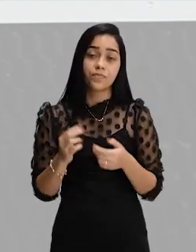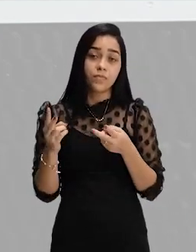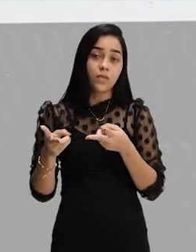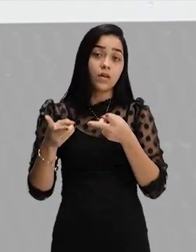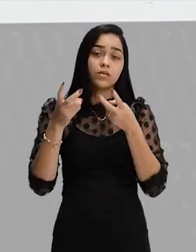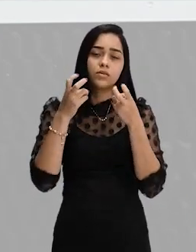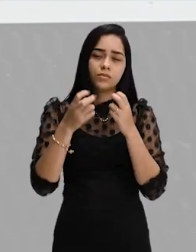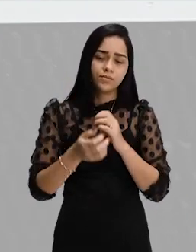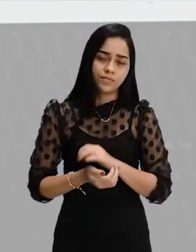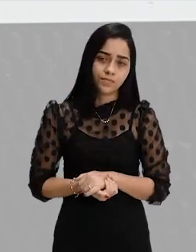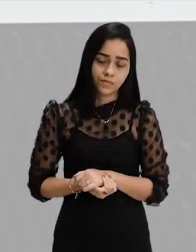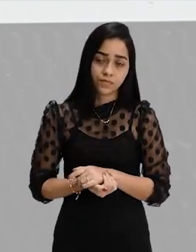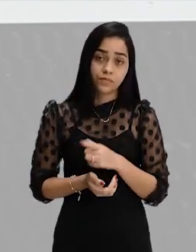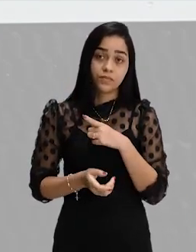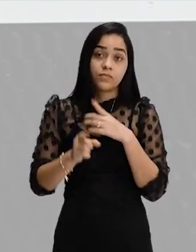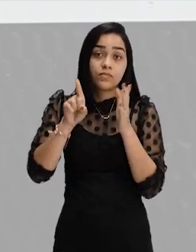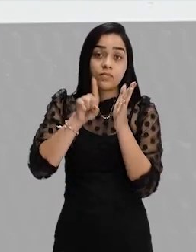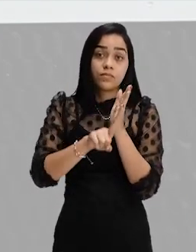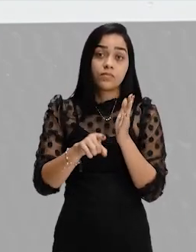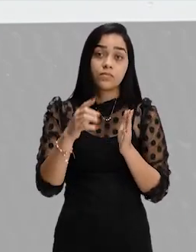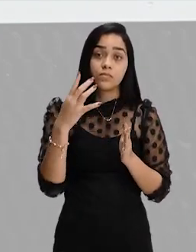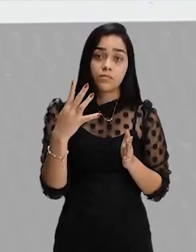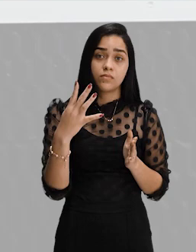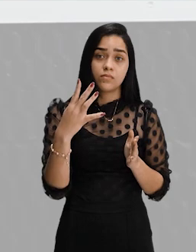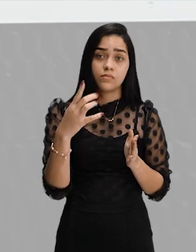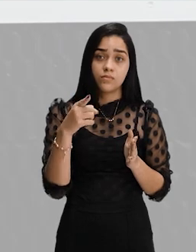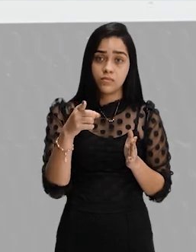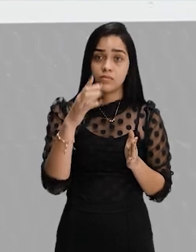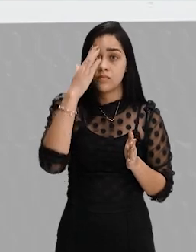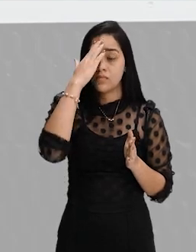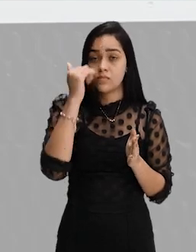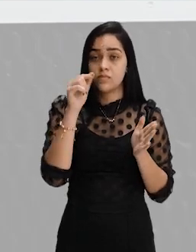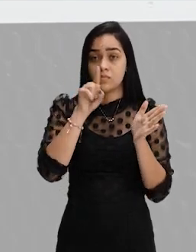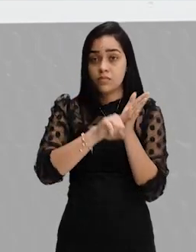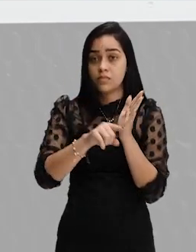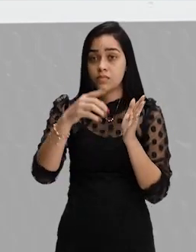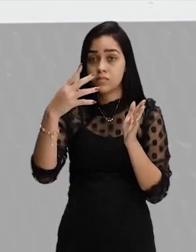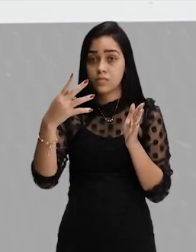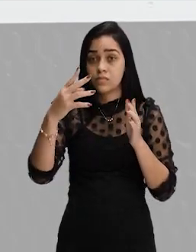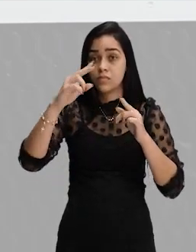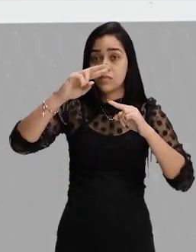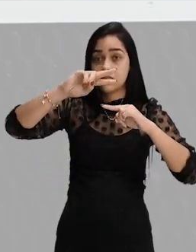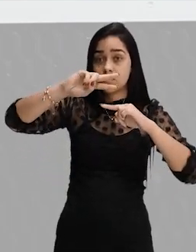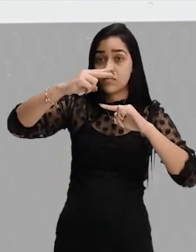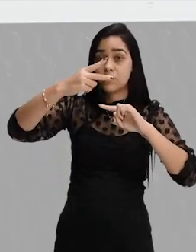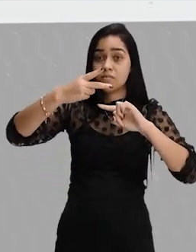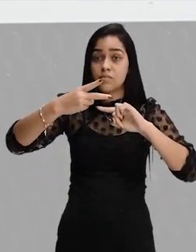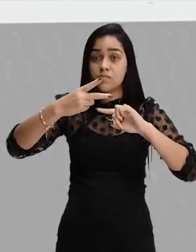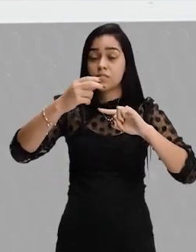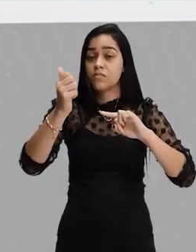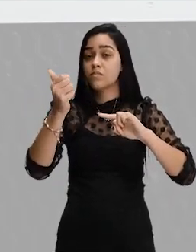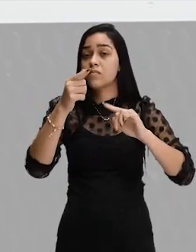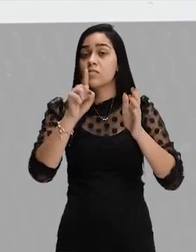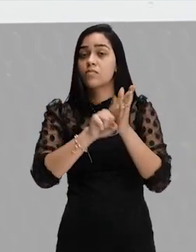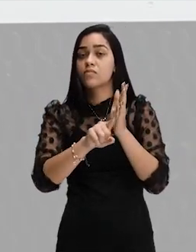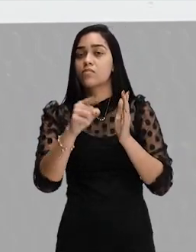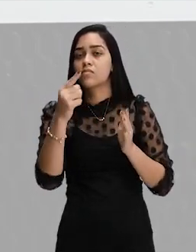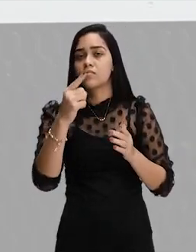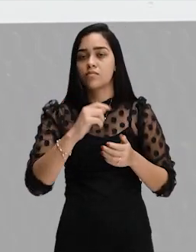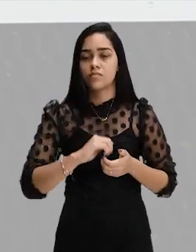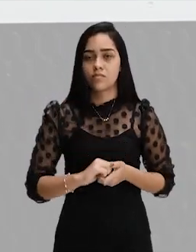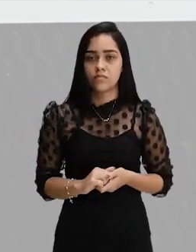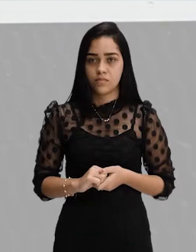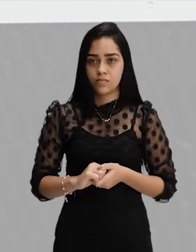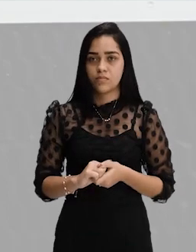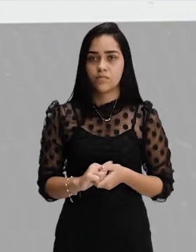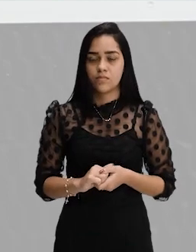uma coisa. Eu tenho menos 4. Você sabe que menos 4 é menor do que menos 1. Não é verdade? O